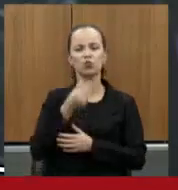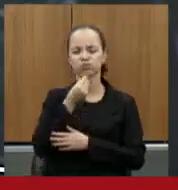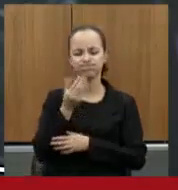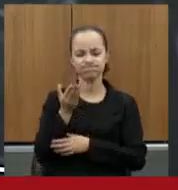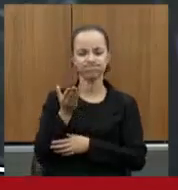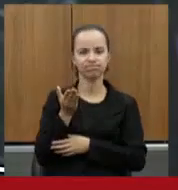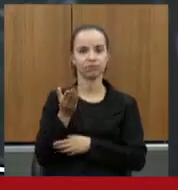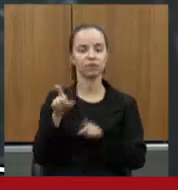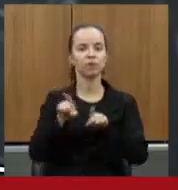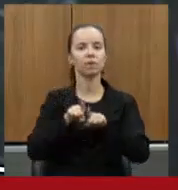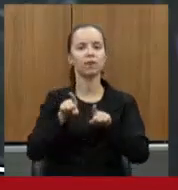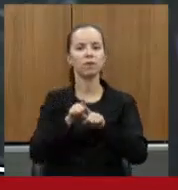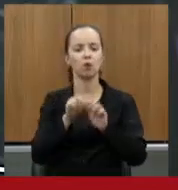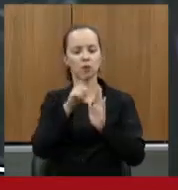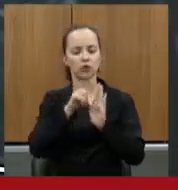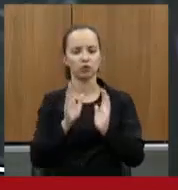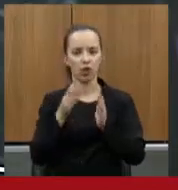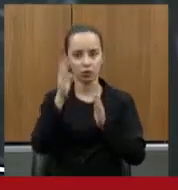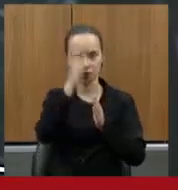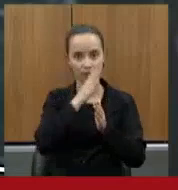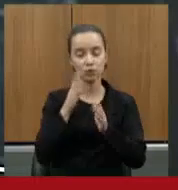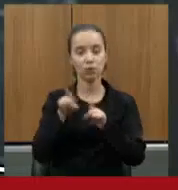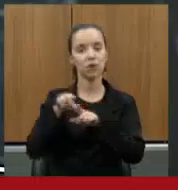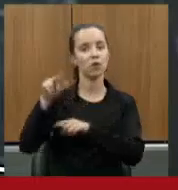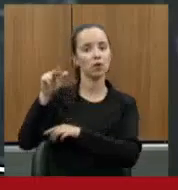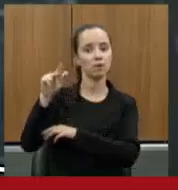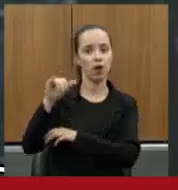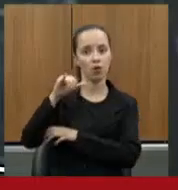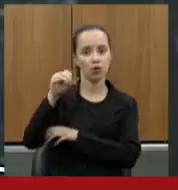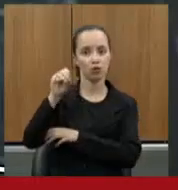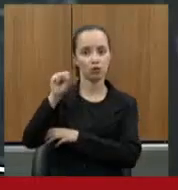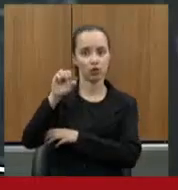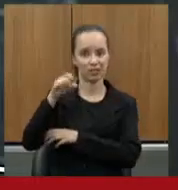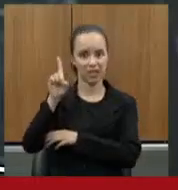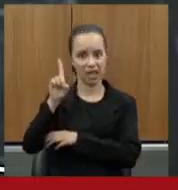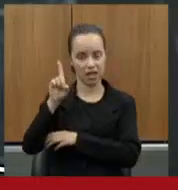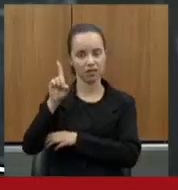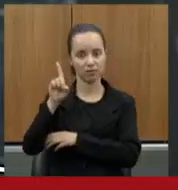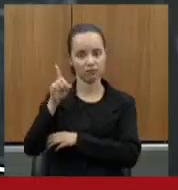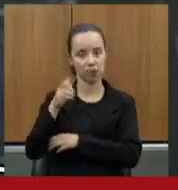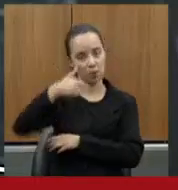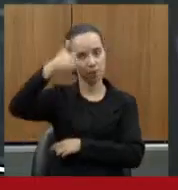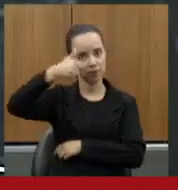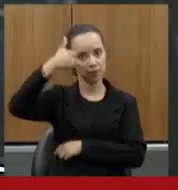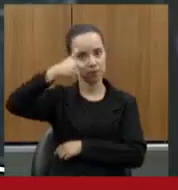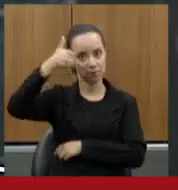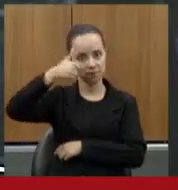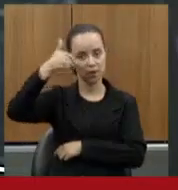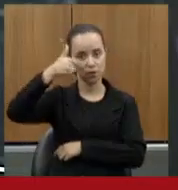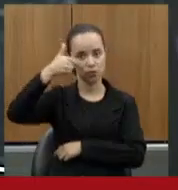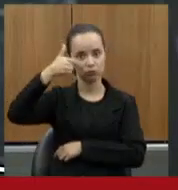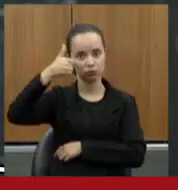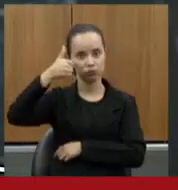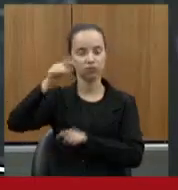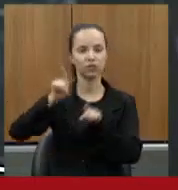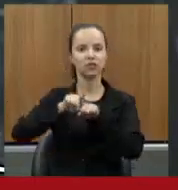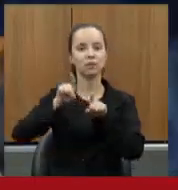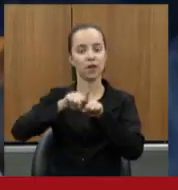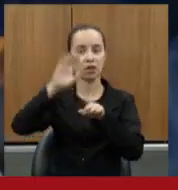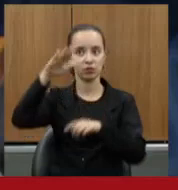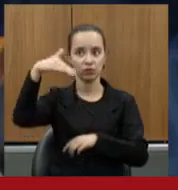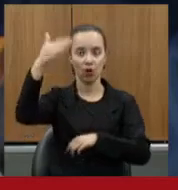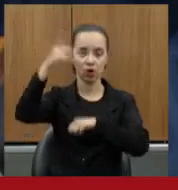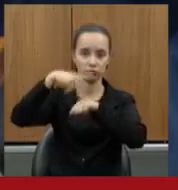do projeto para o Brasil do seu irmão, José Bonifácio de Andrade Silva, que era o primeiro-ministro do Império, ministro das Relações Exteriores e